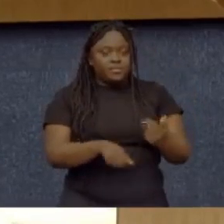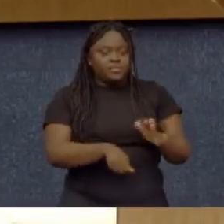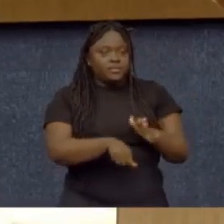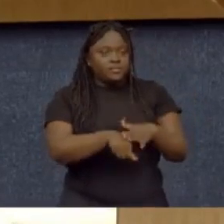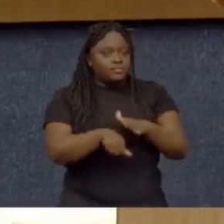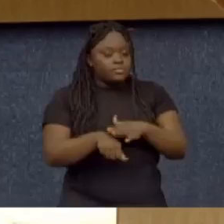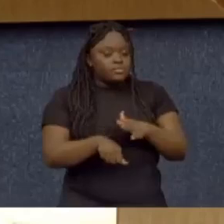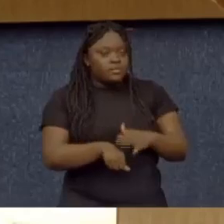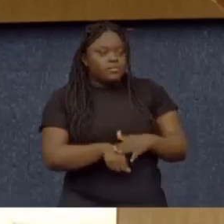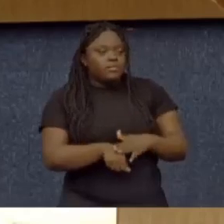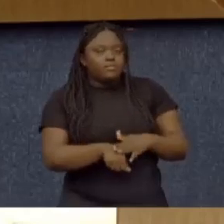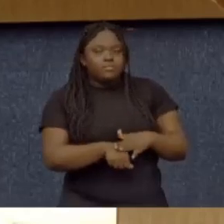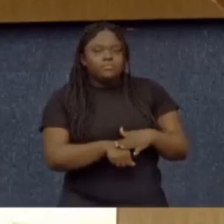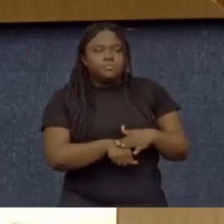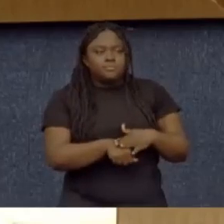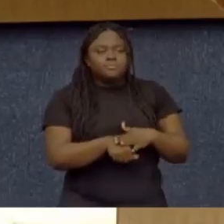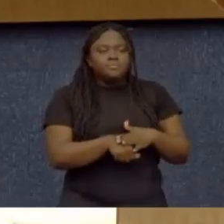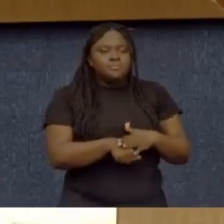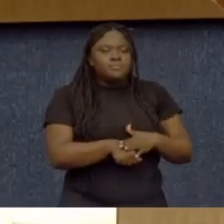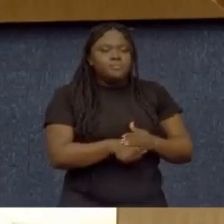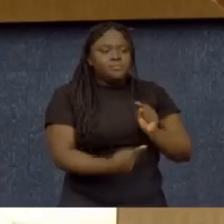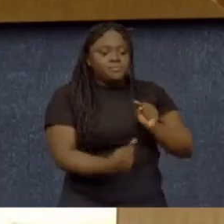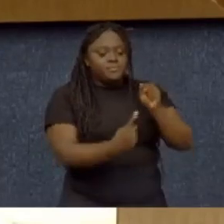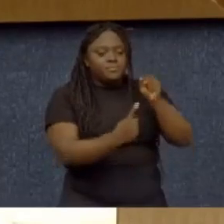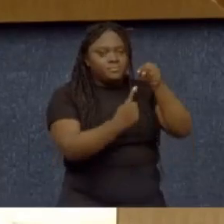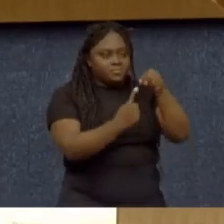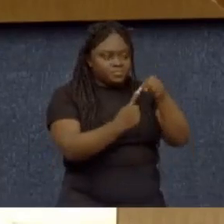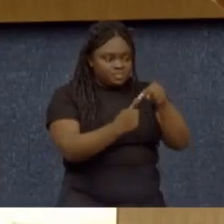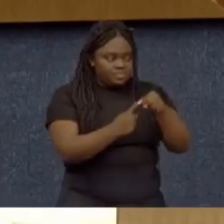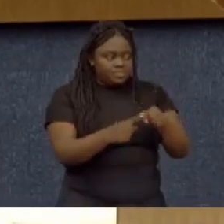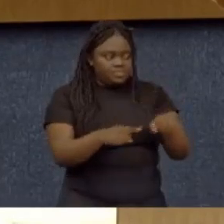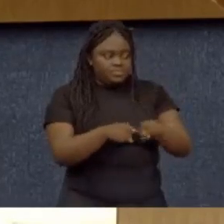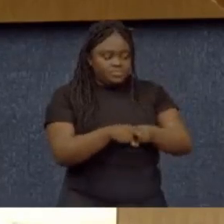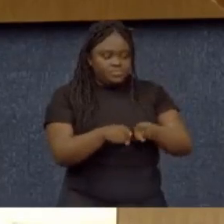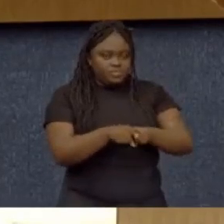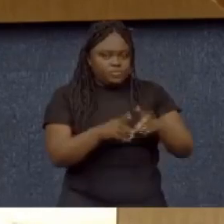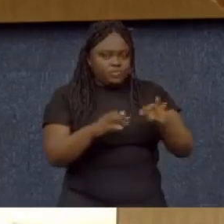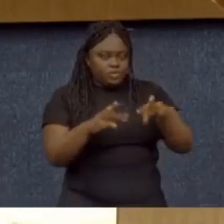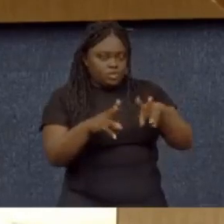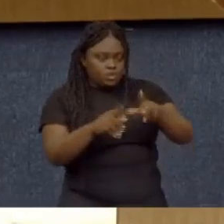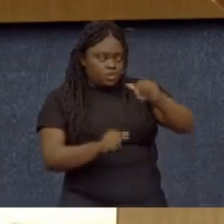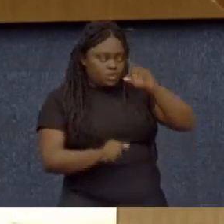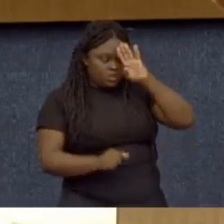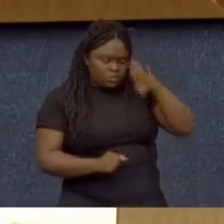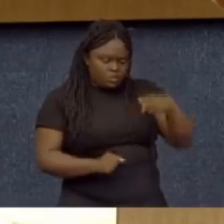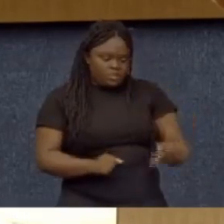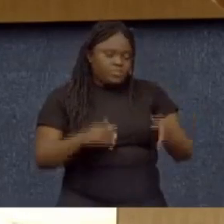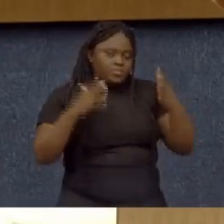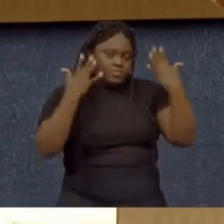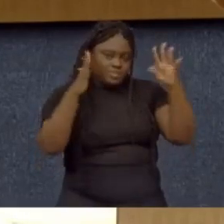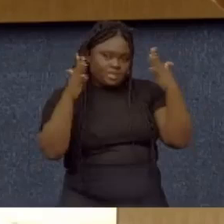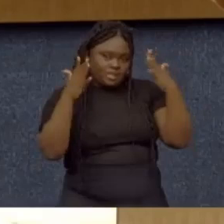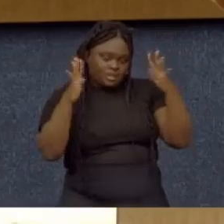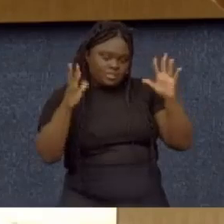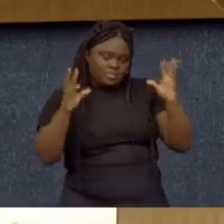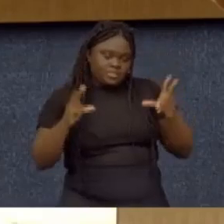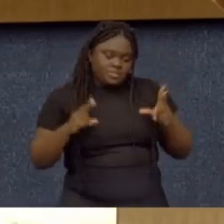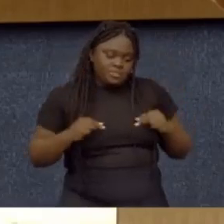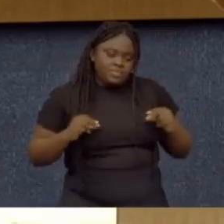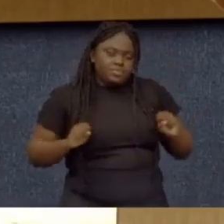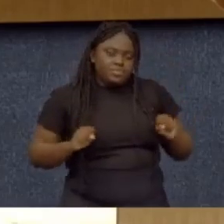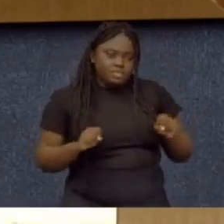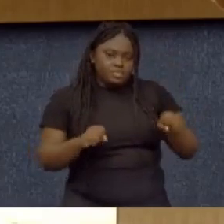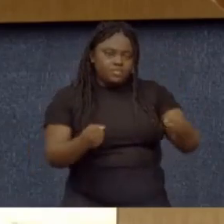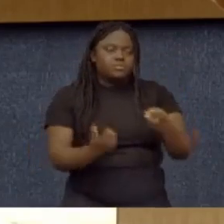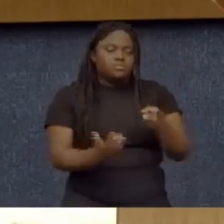tornaram essa missão e todos homenageados. Parabéns pelo seu mérito,